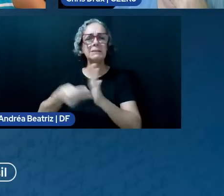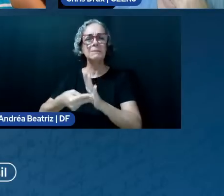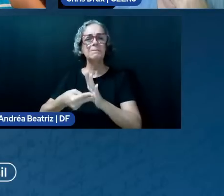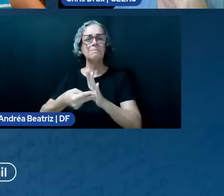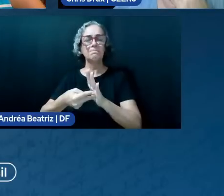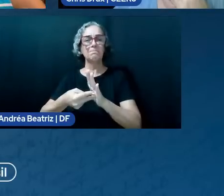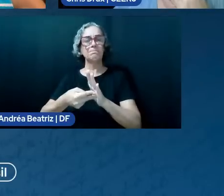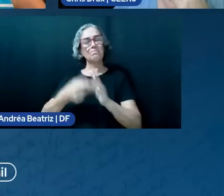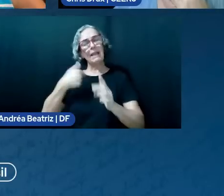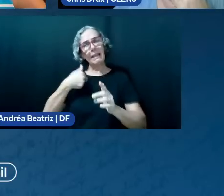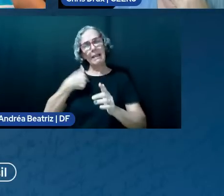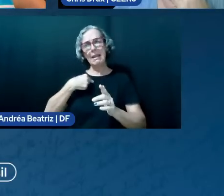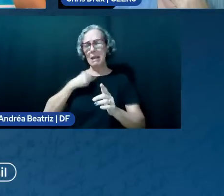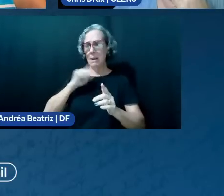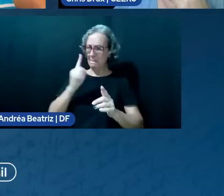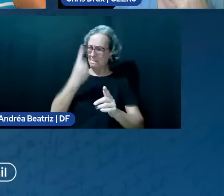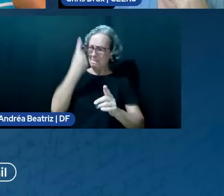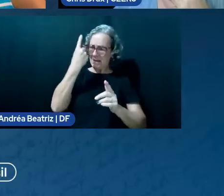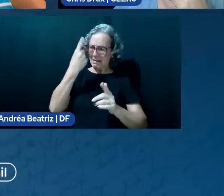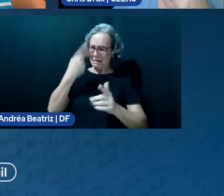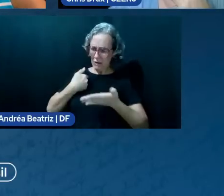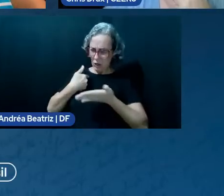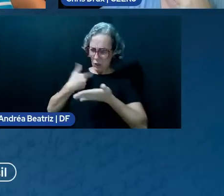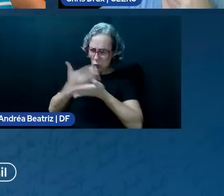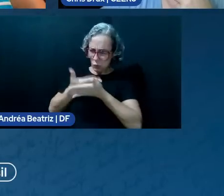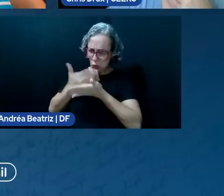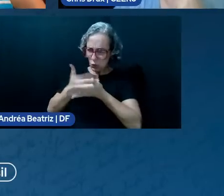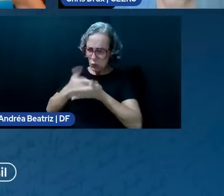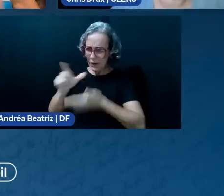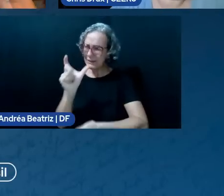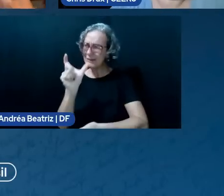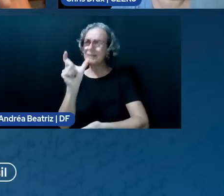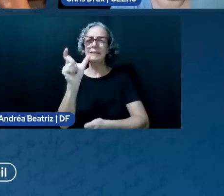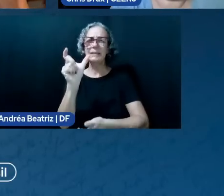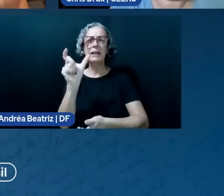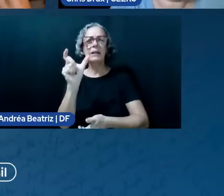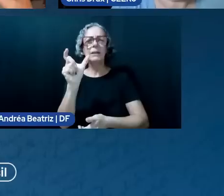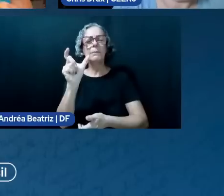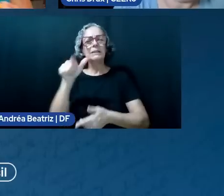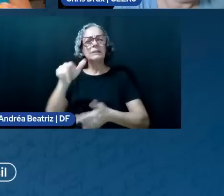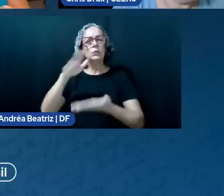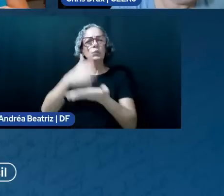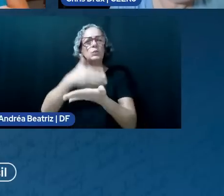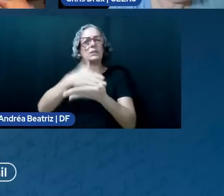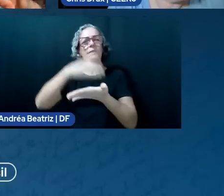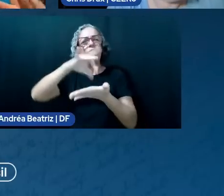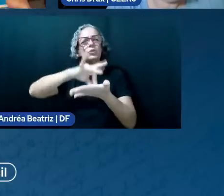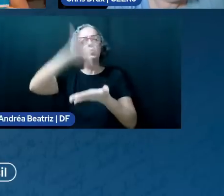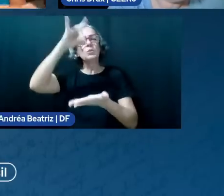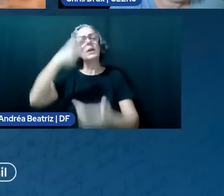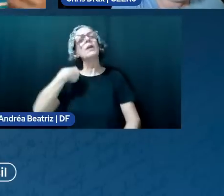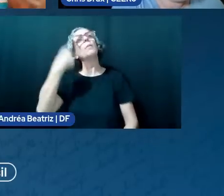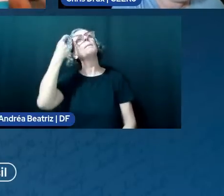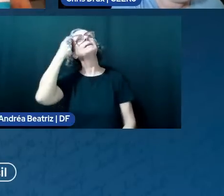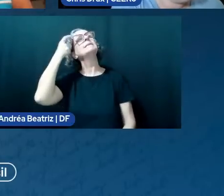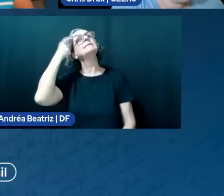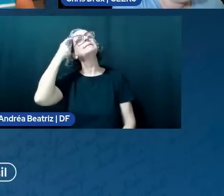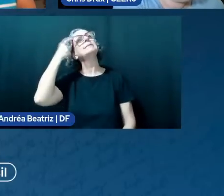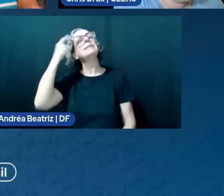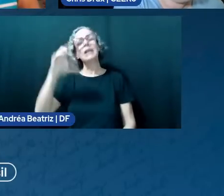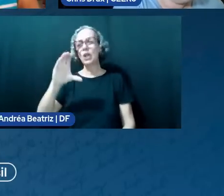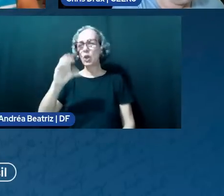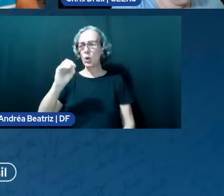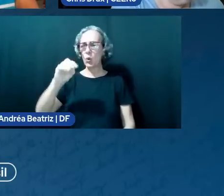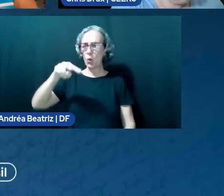primeira vez que eu estudei esse item em O Livro dos Espíritos, eu imaginei que convulsionários fossem aquelas pessoas que